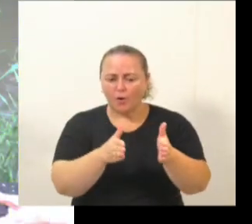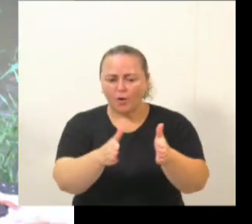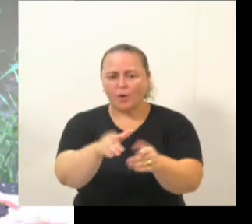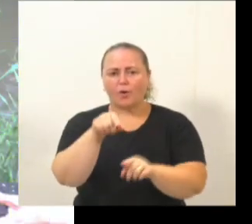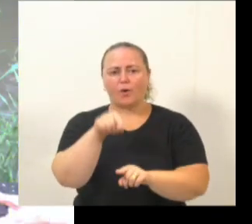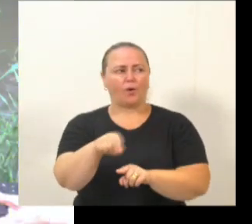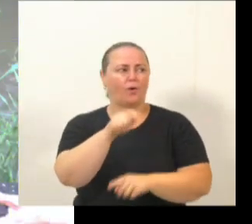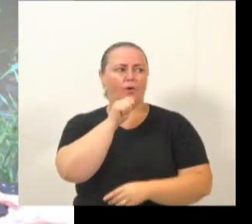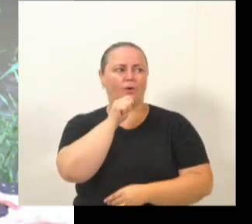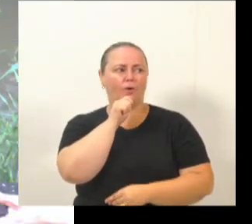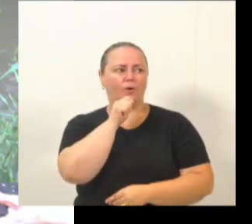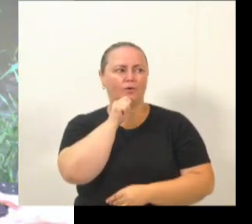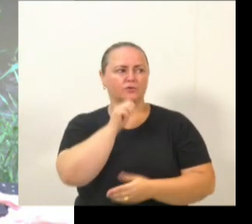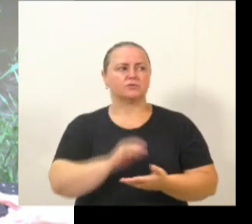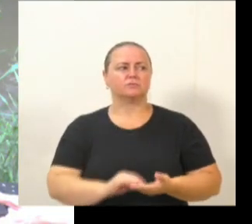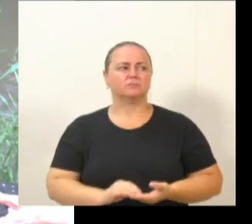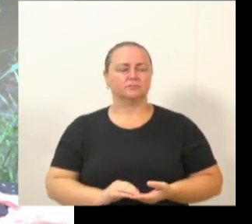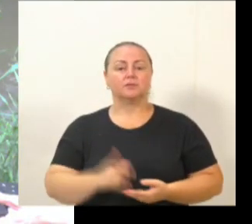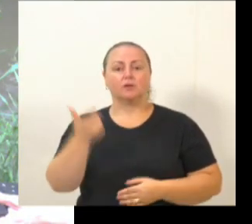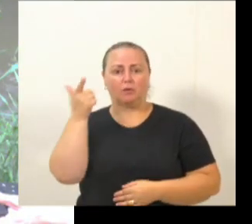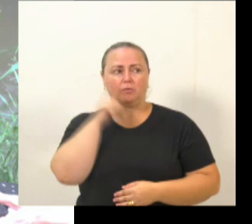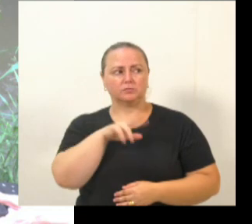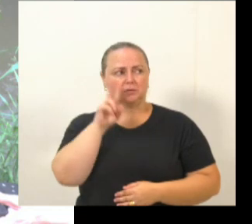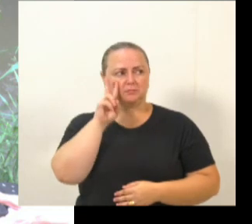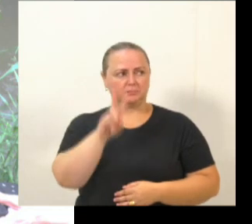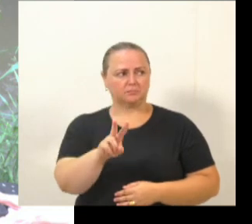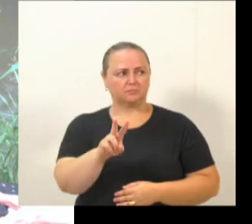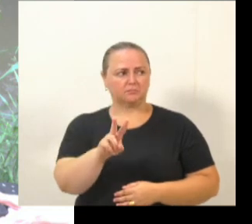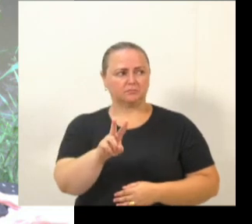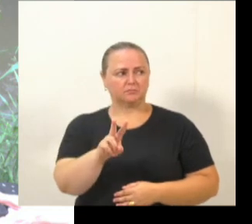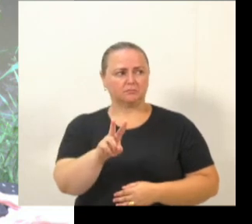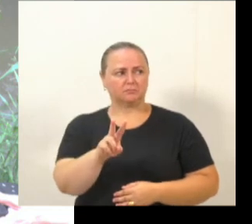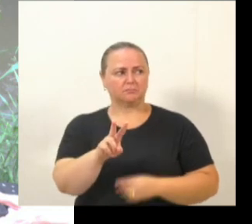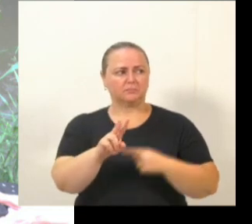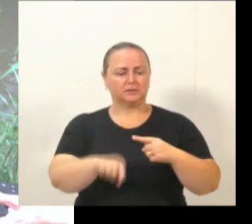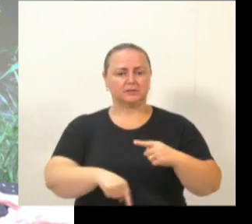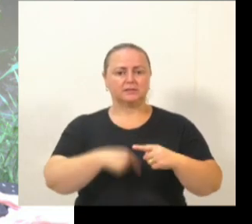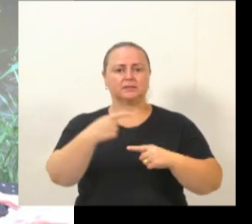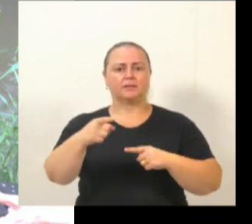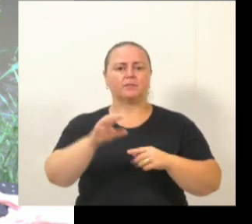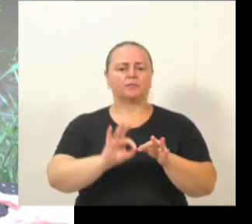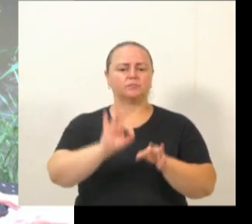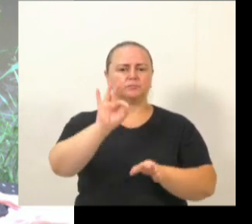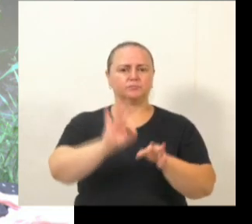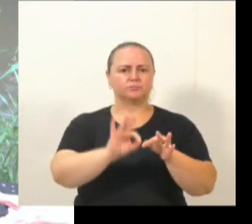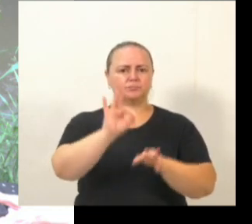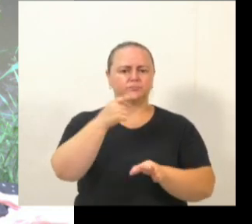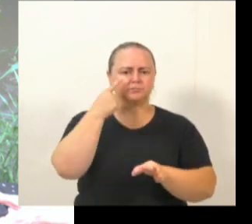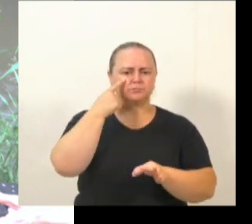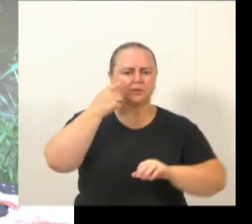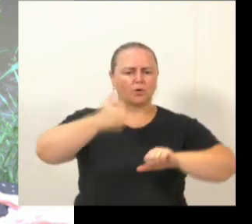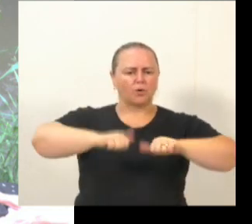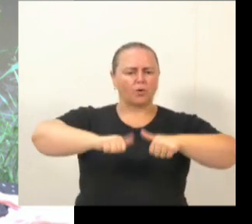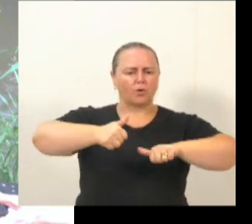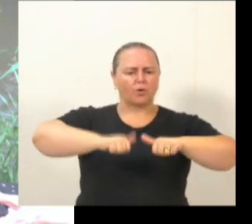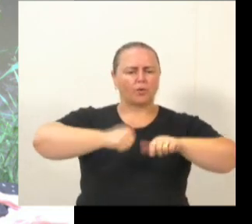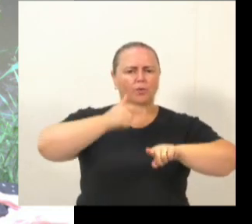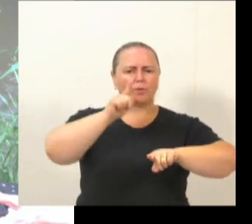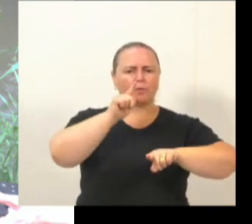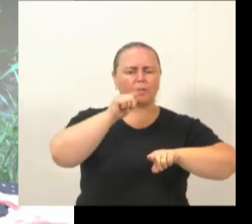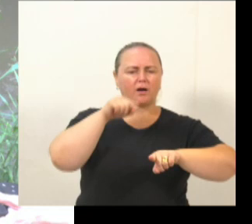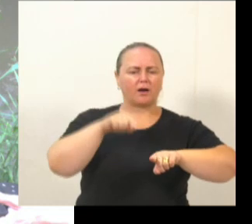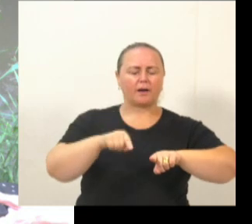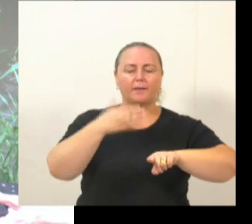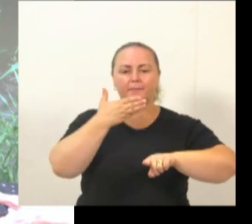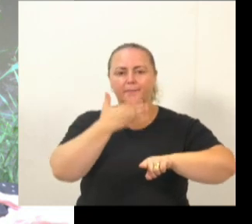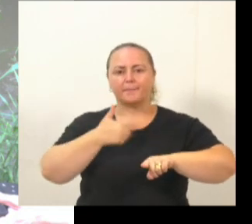já consegue acompanhar, tanto visualmente como medido com os parâmetros do IQA, do Índice de Qualidade de Água, a melhoria